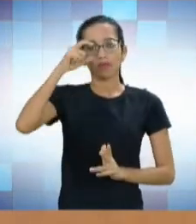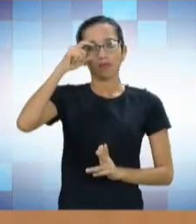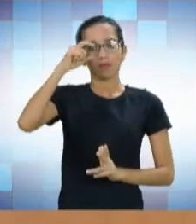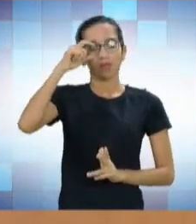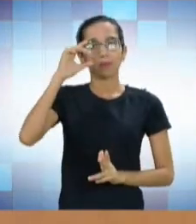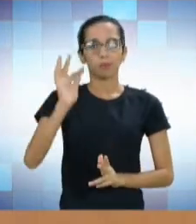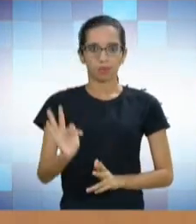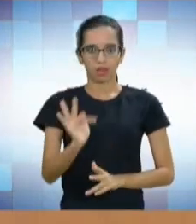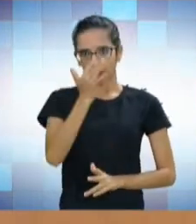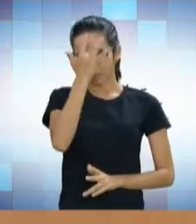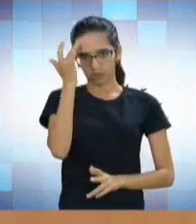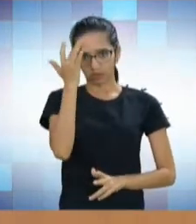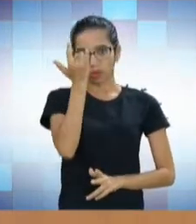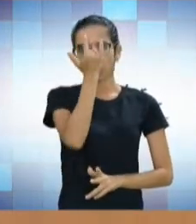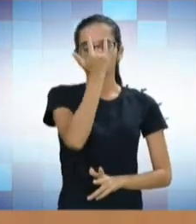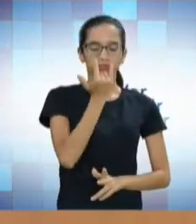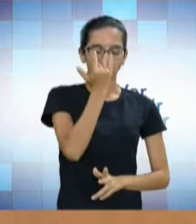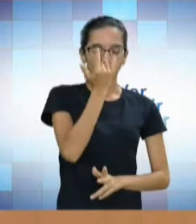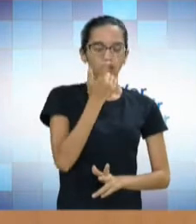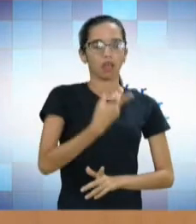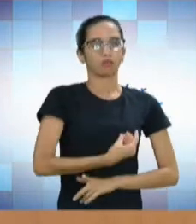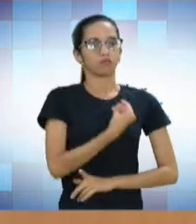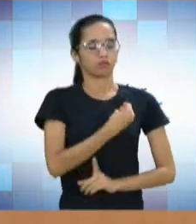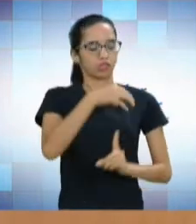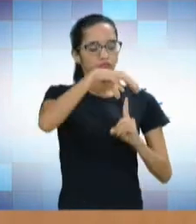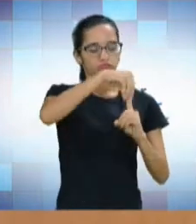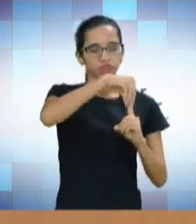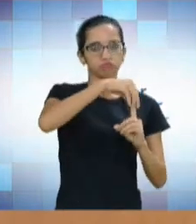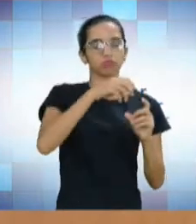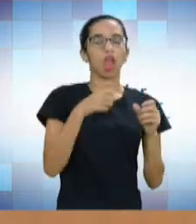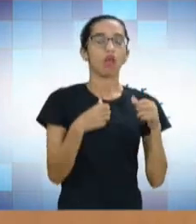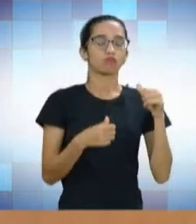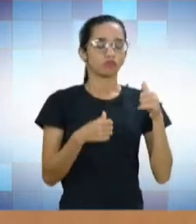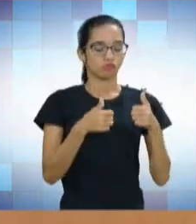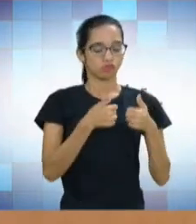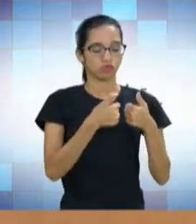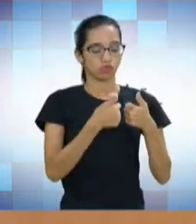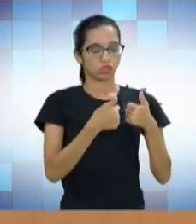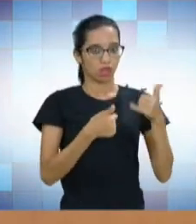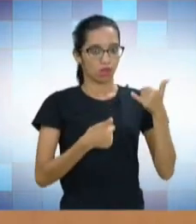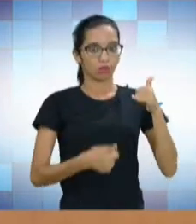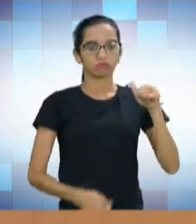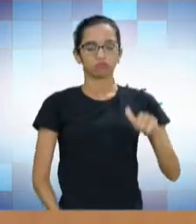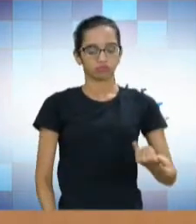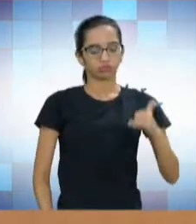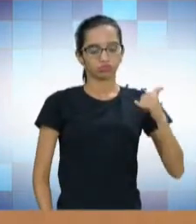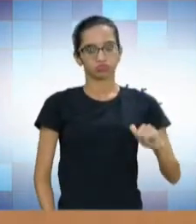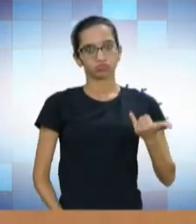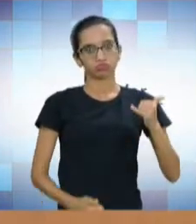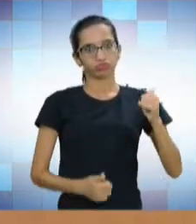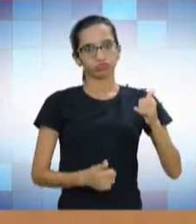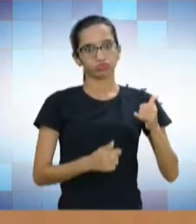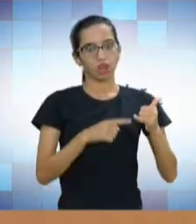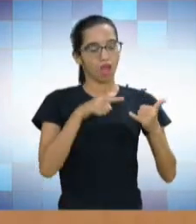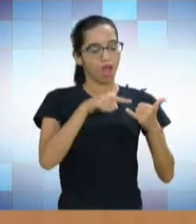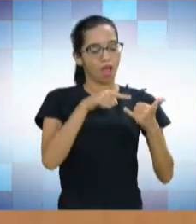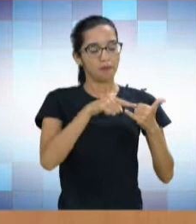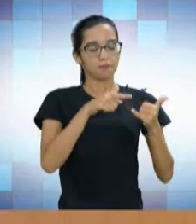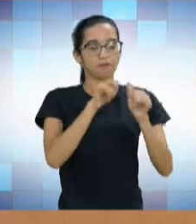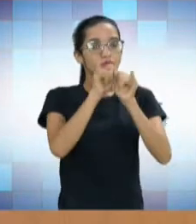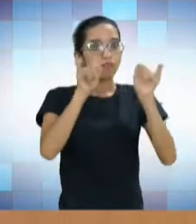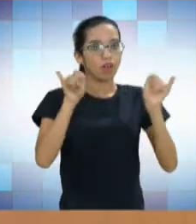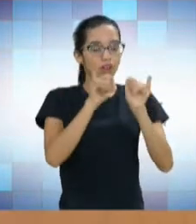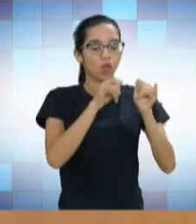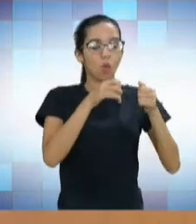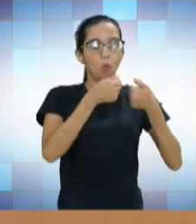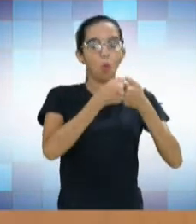ele o deficiente visual está na parada de ônibus e o celular dele toca informando e sai um sinal